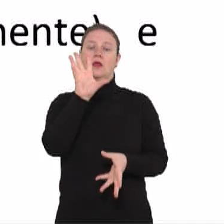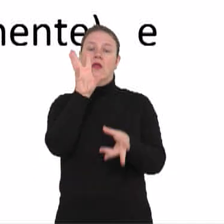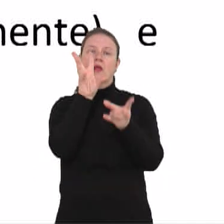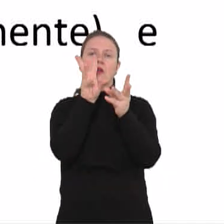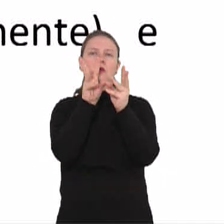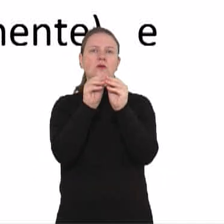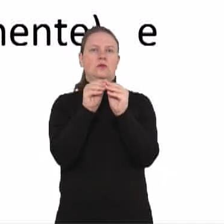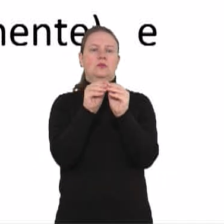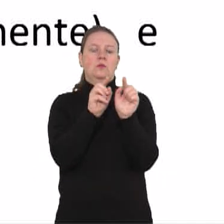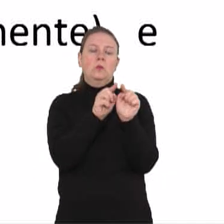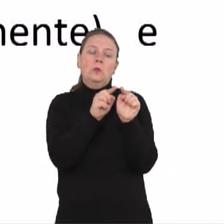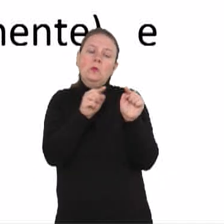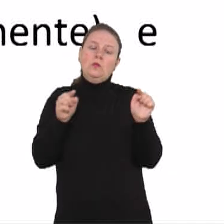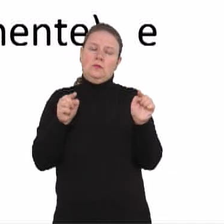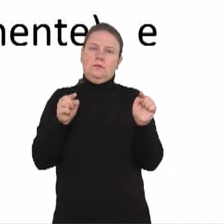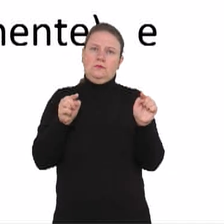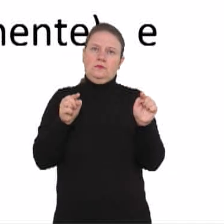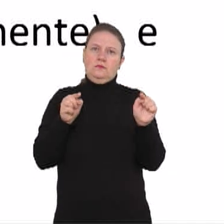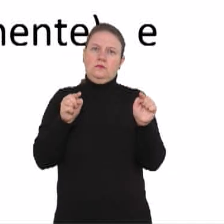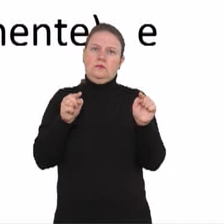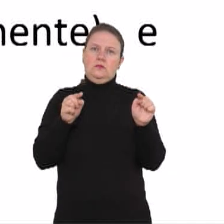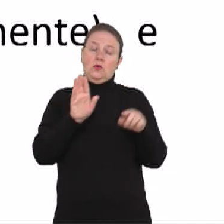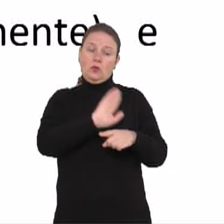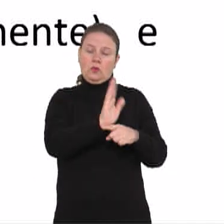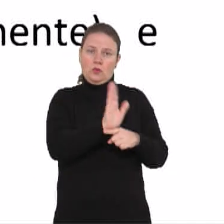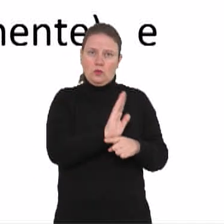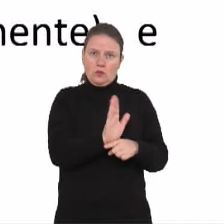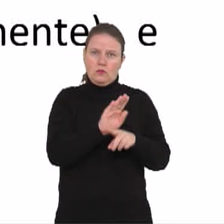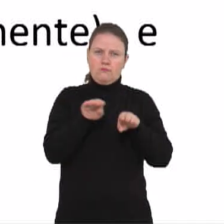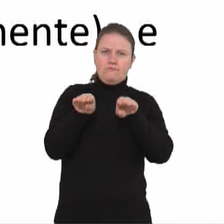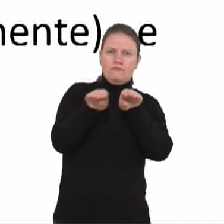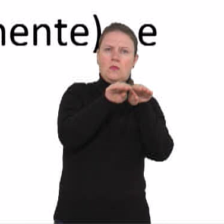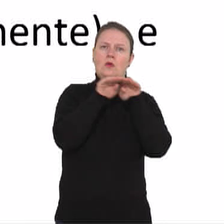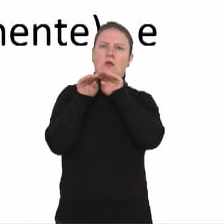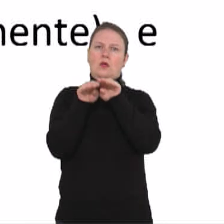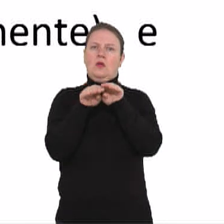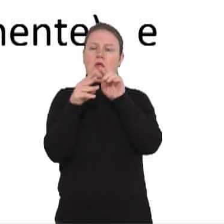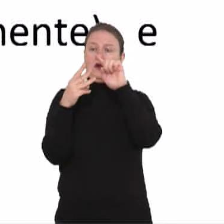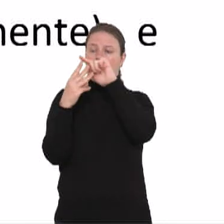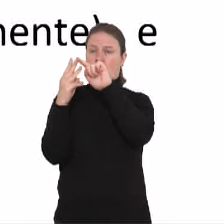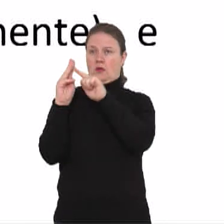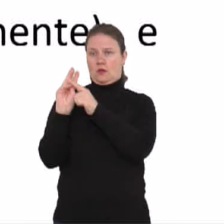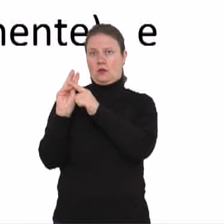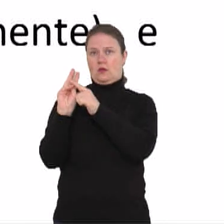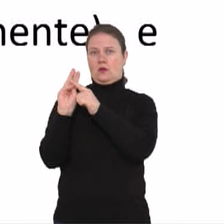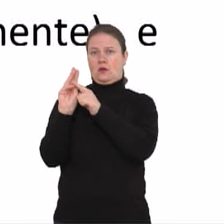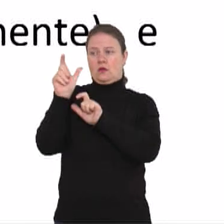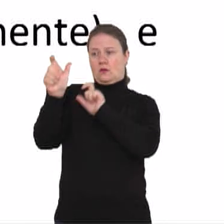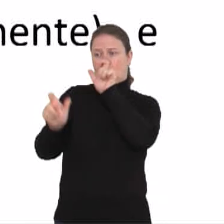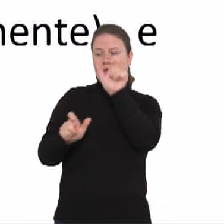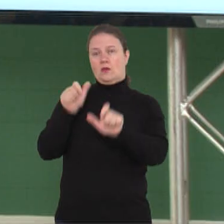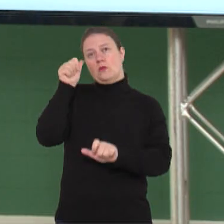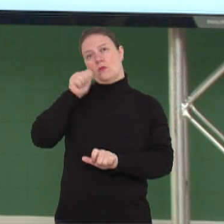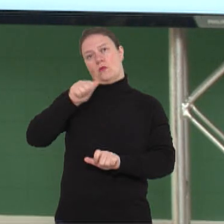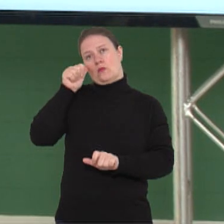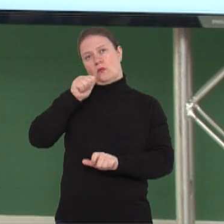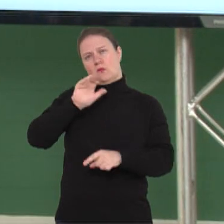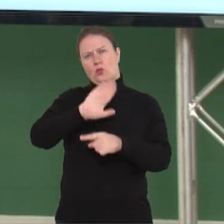resumo, parte de um resumo. O filme equilibra muito bem a história das três protagonistas. O que é isso? O